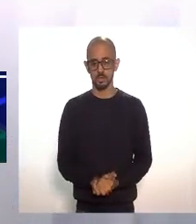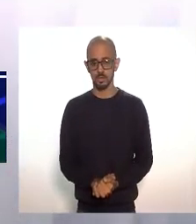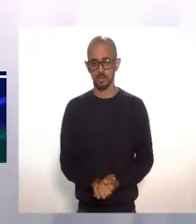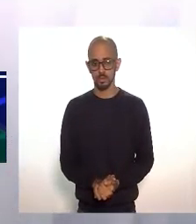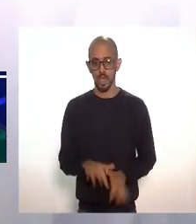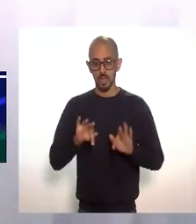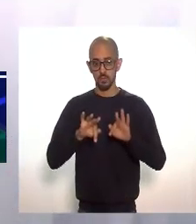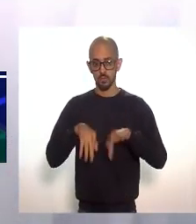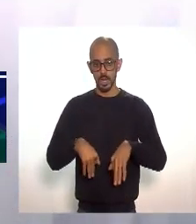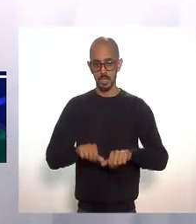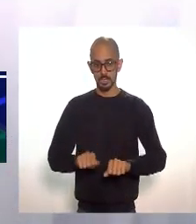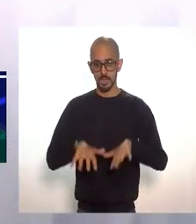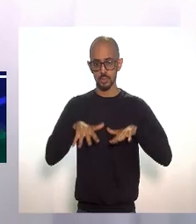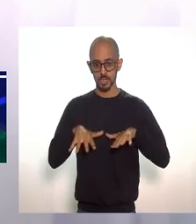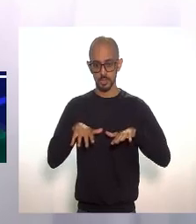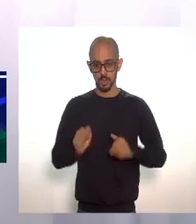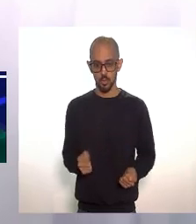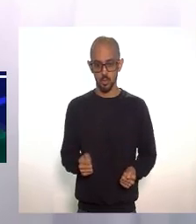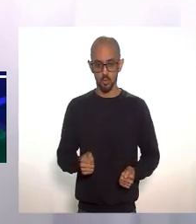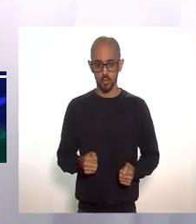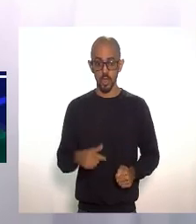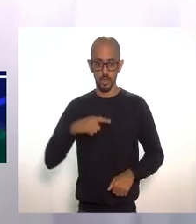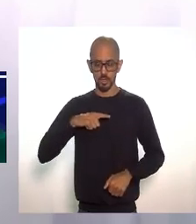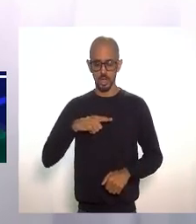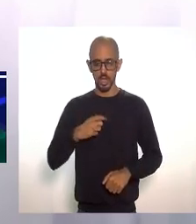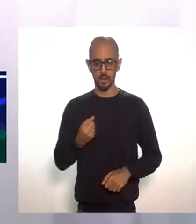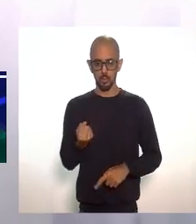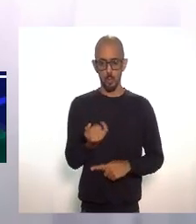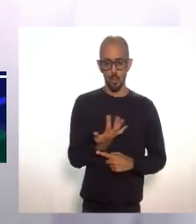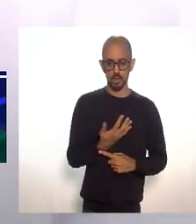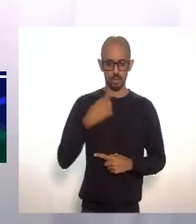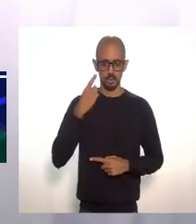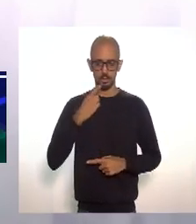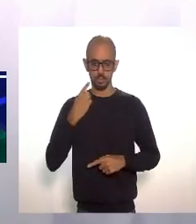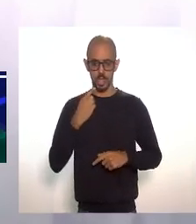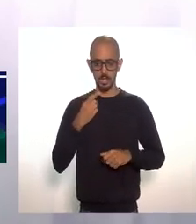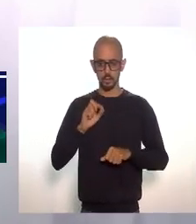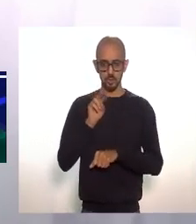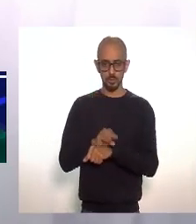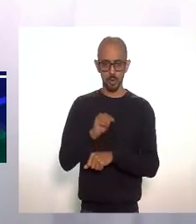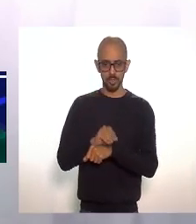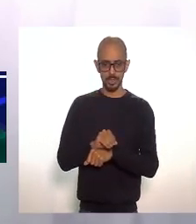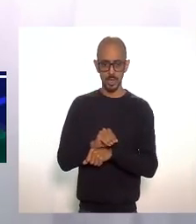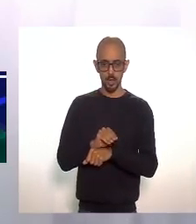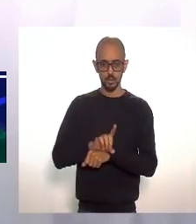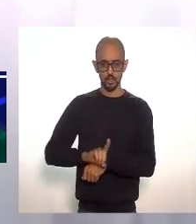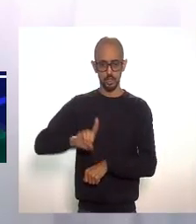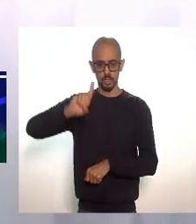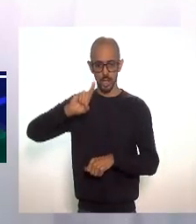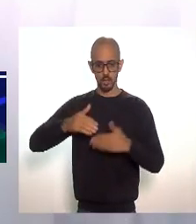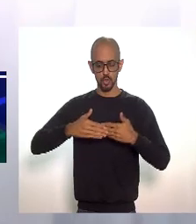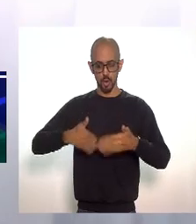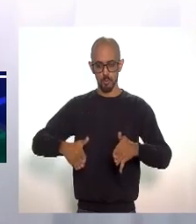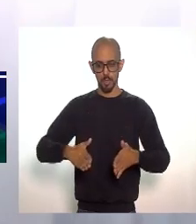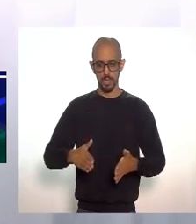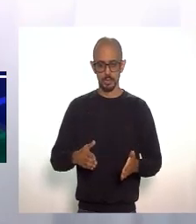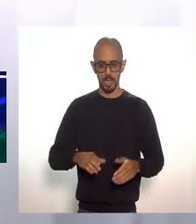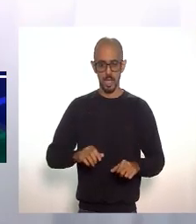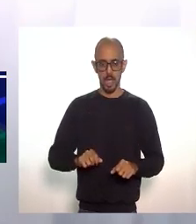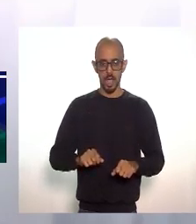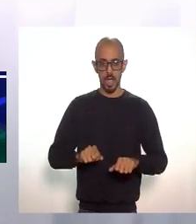Está encerrada a sessão. Havendo o número legal, pela proteção de Deus, declaro aberto a sessão ordinária do